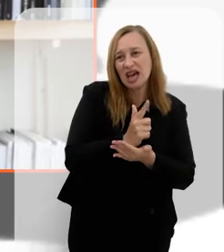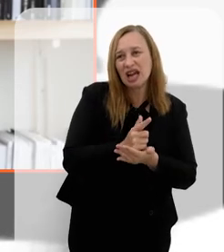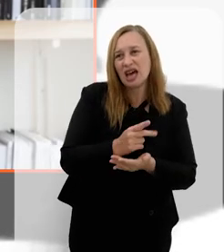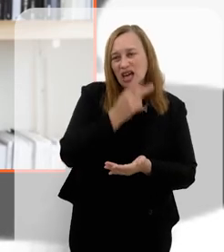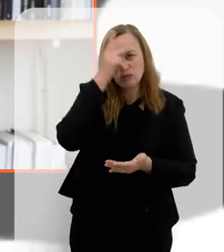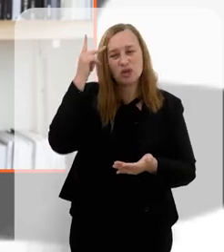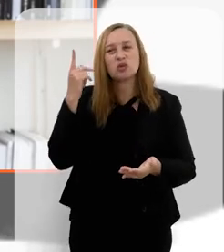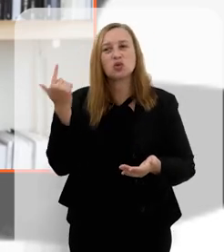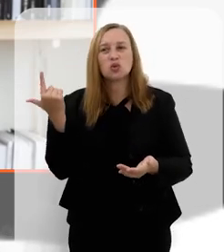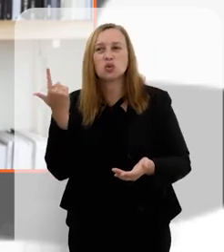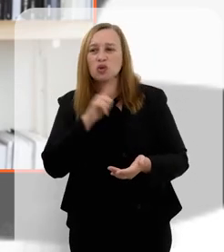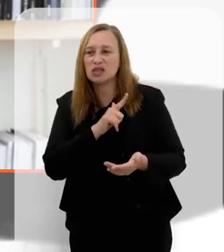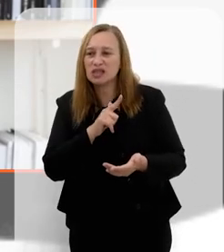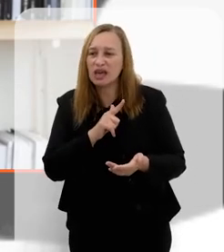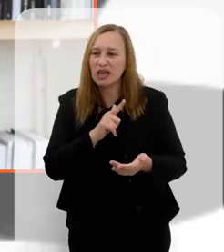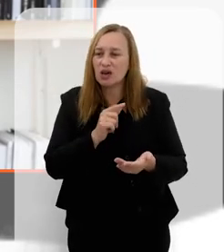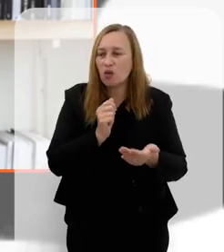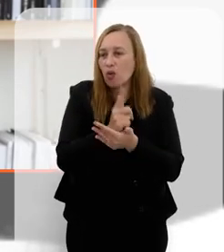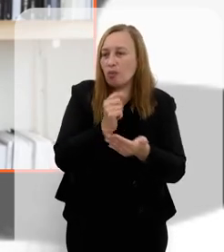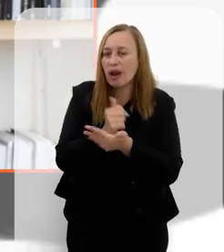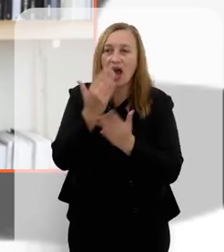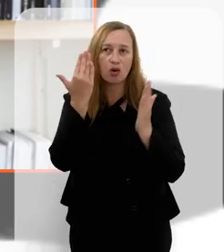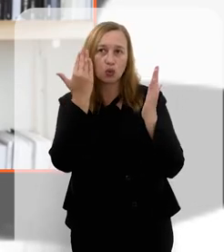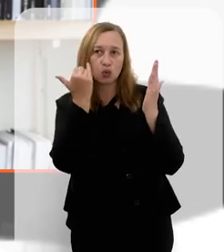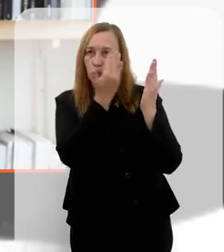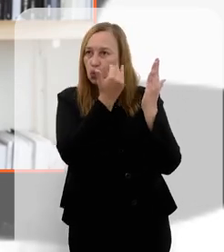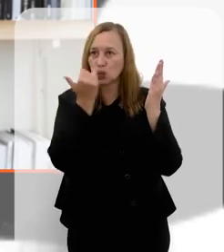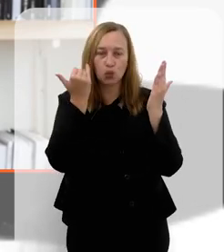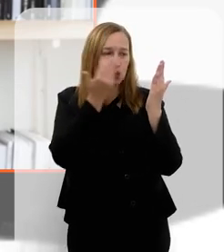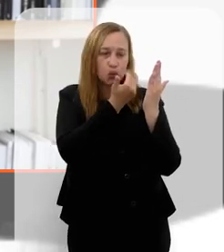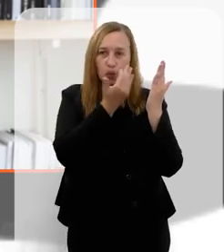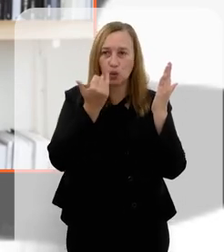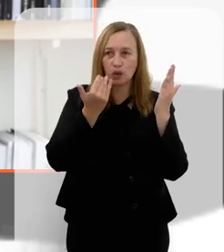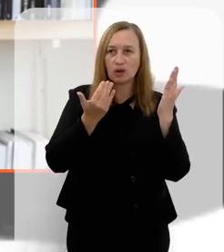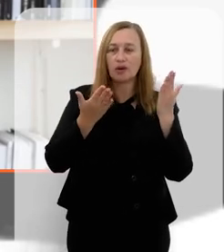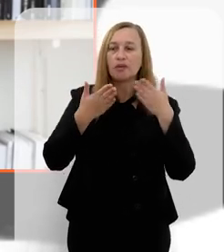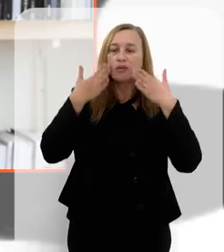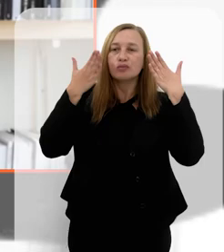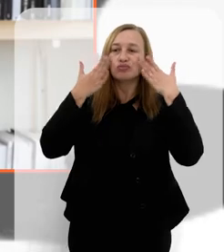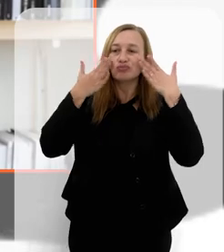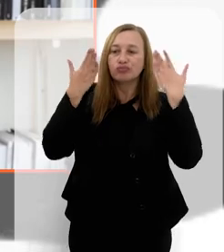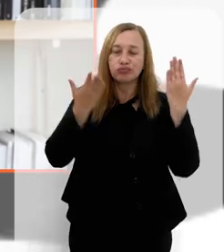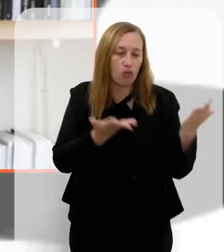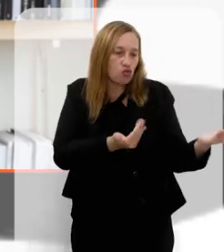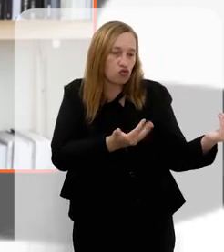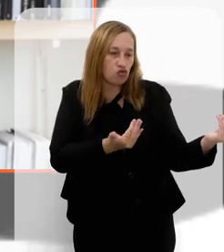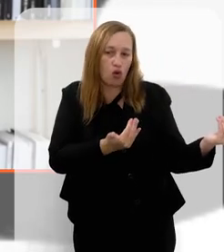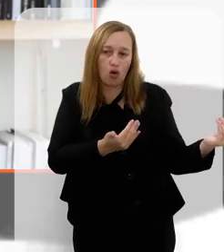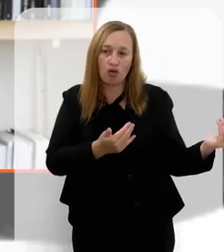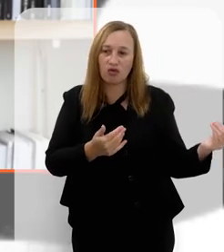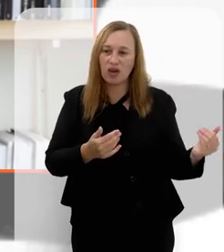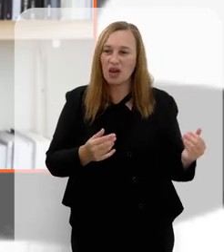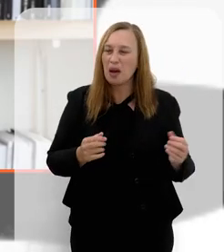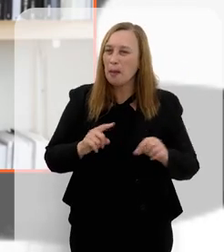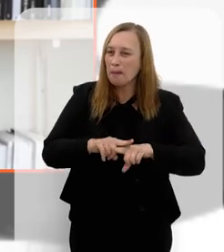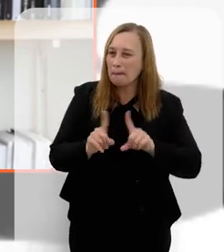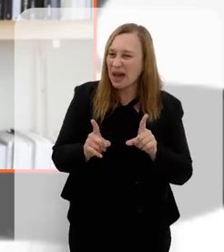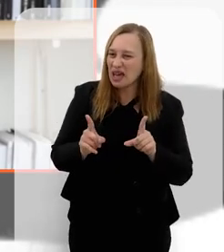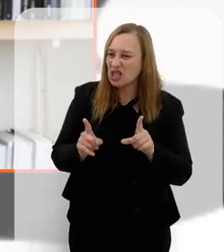materiais, conseguem até rejuvenescer. Hoje em dia tem tantos processos, mas não tem onde se venda paz, né? Não